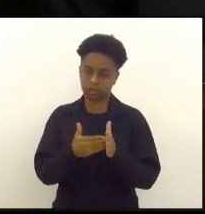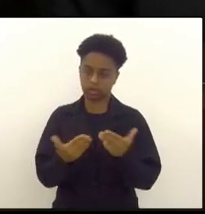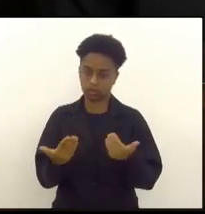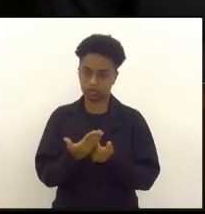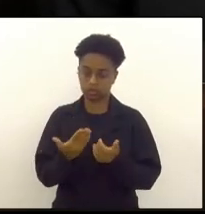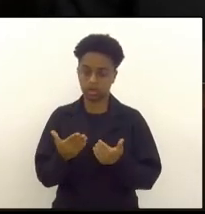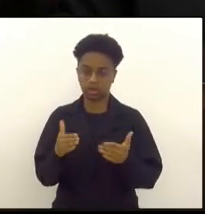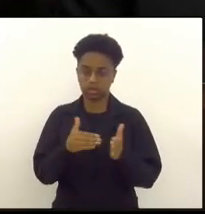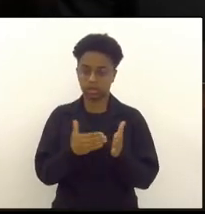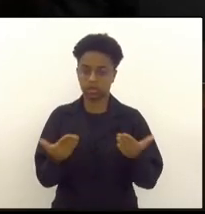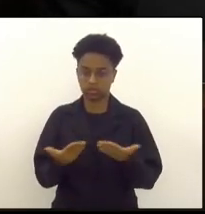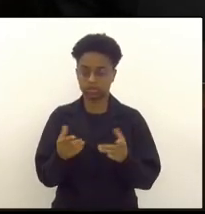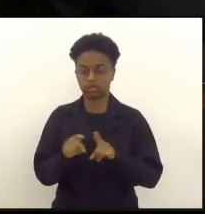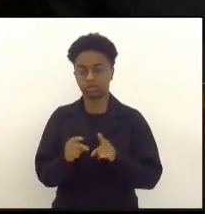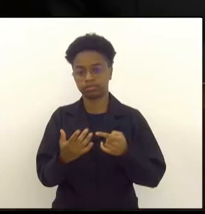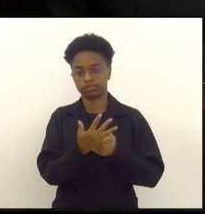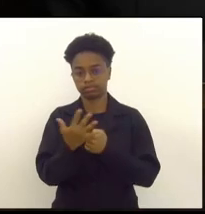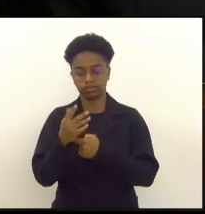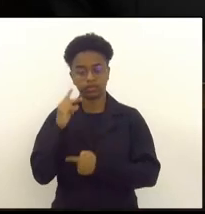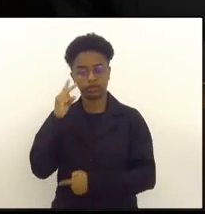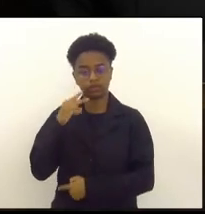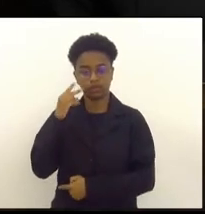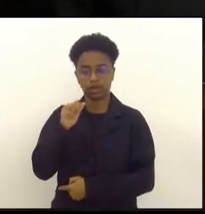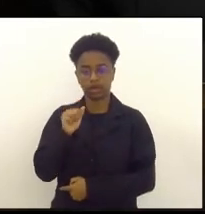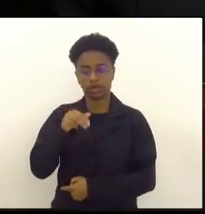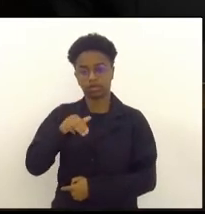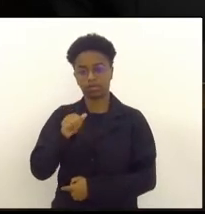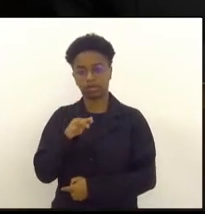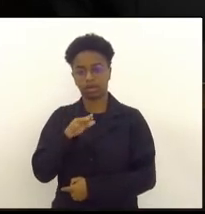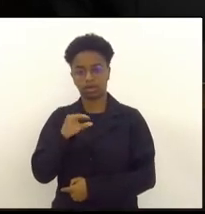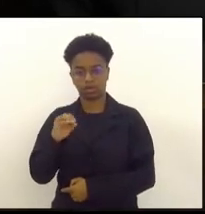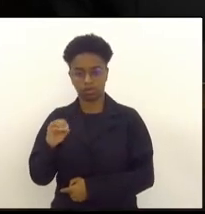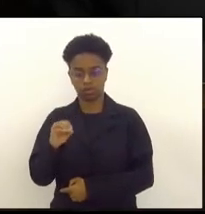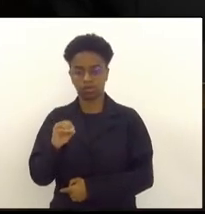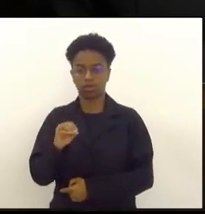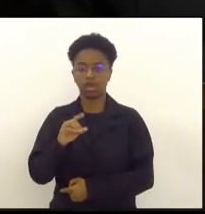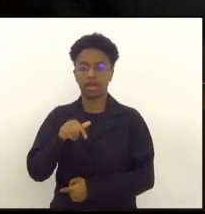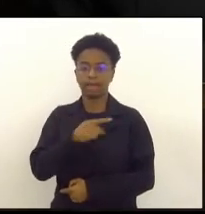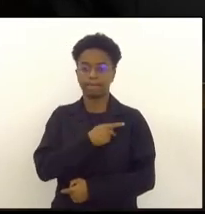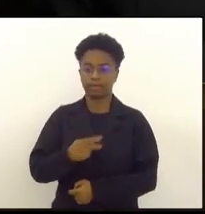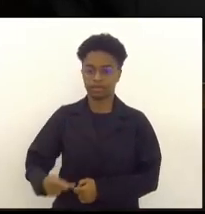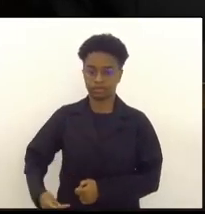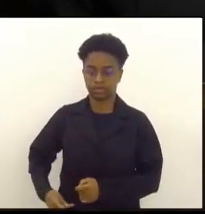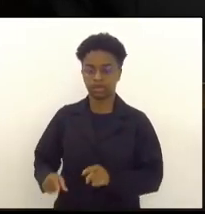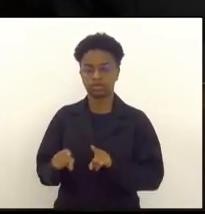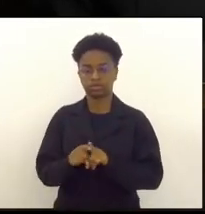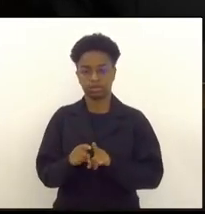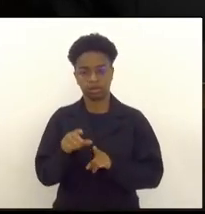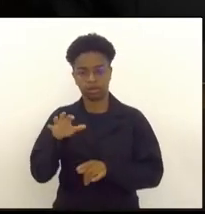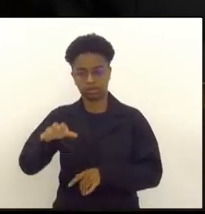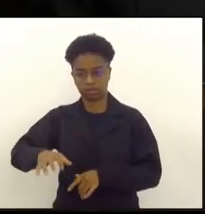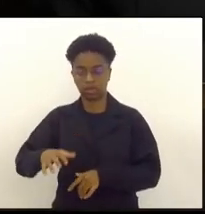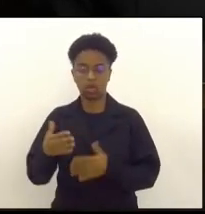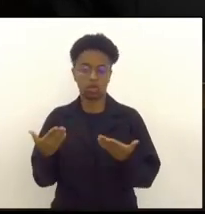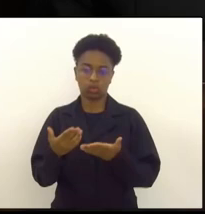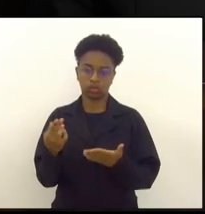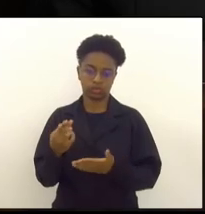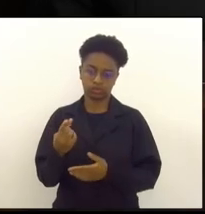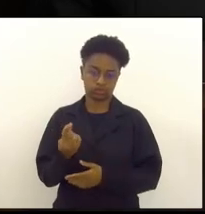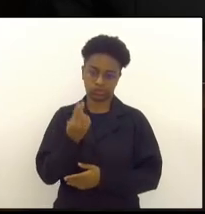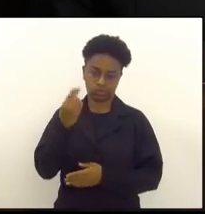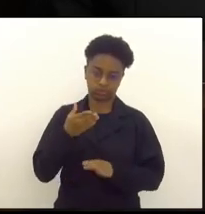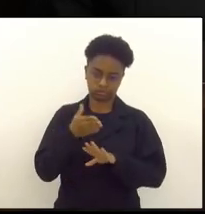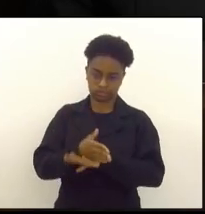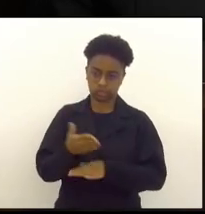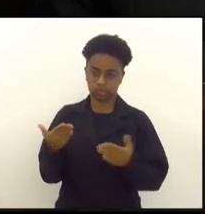muito nas minhas eleições, o vereador Amaro Luiz, que é presidente do Sinditob, que por algum motivo não pôde estar aqui presente